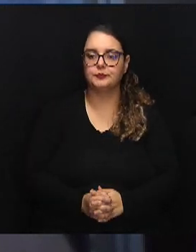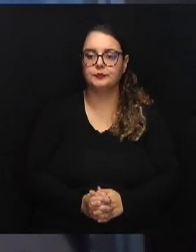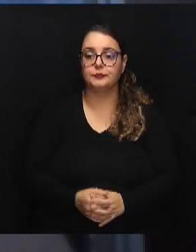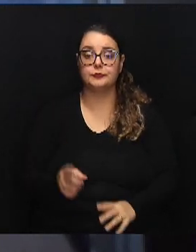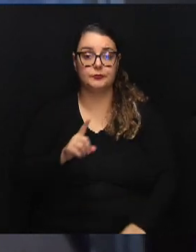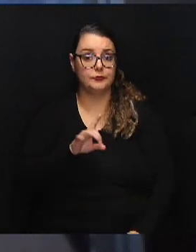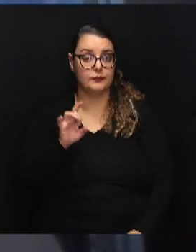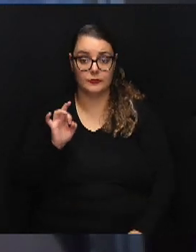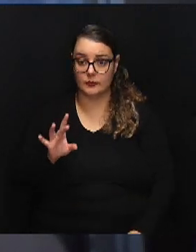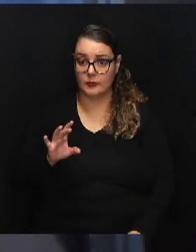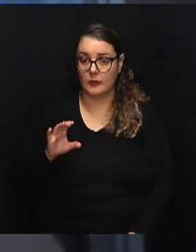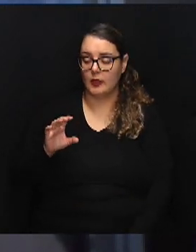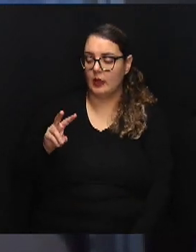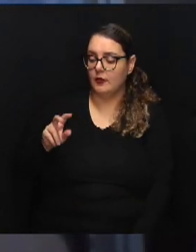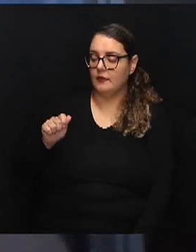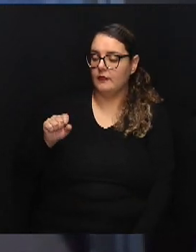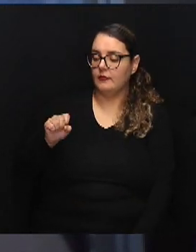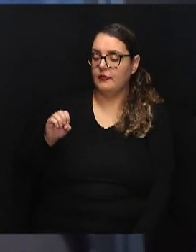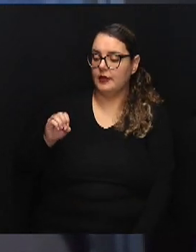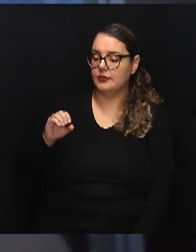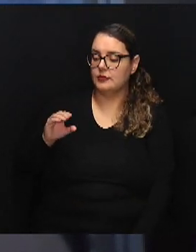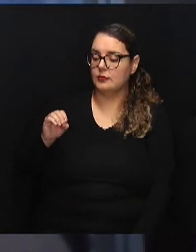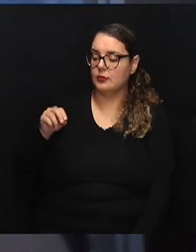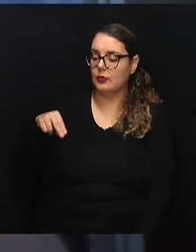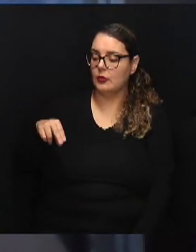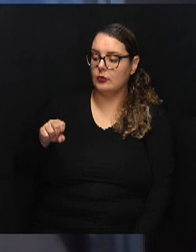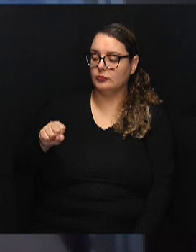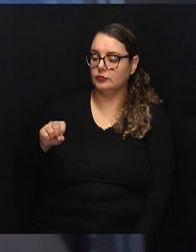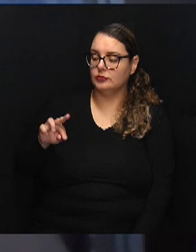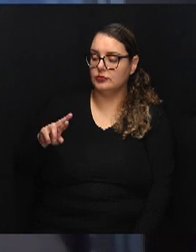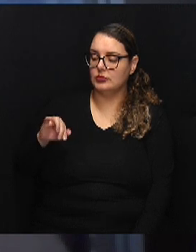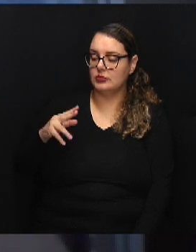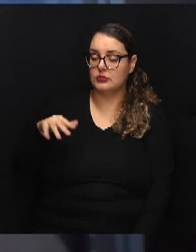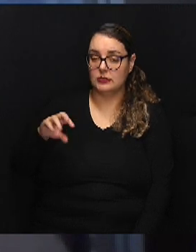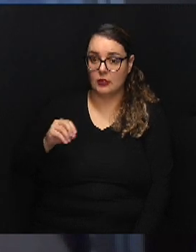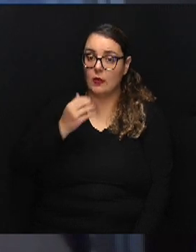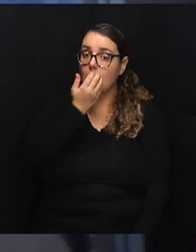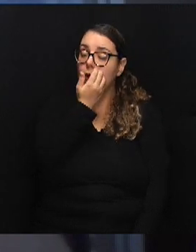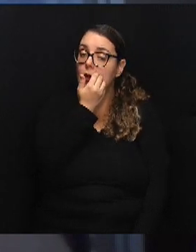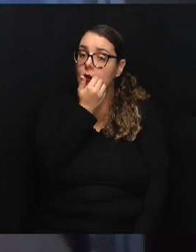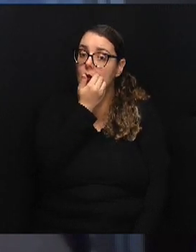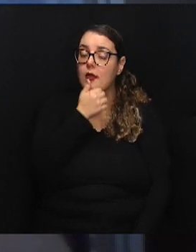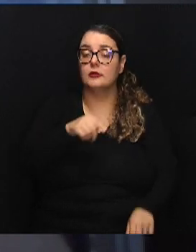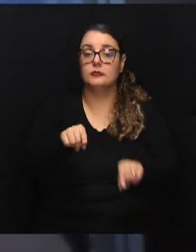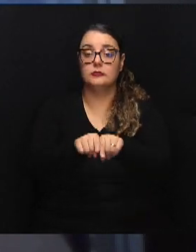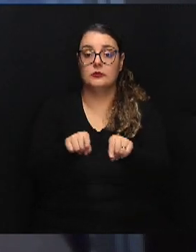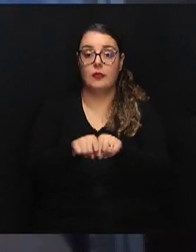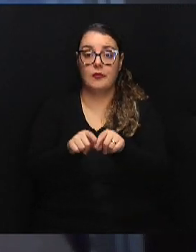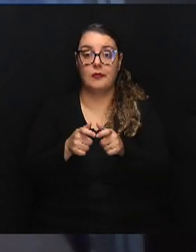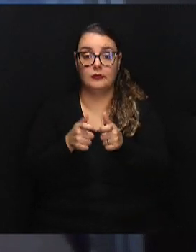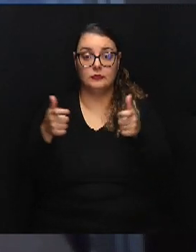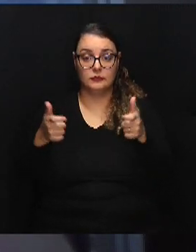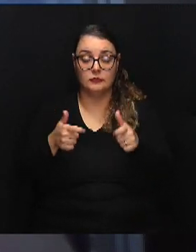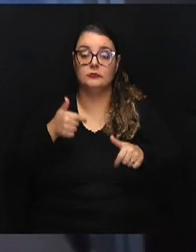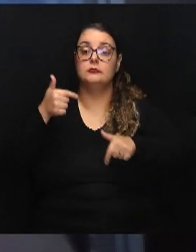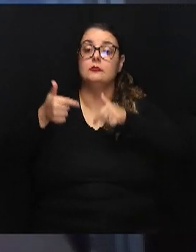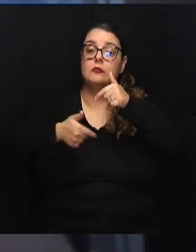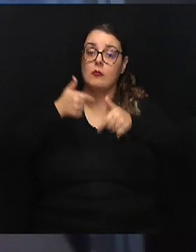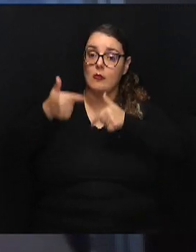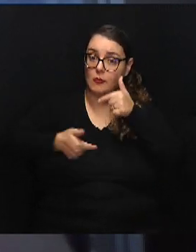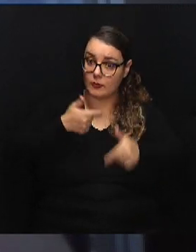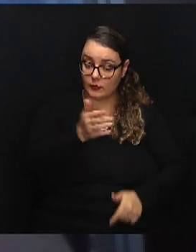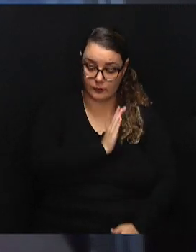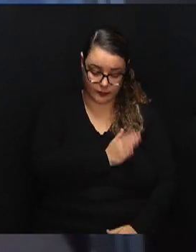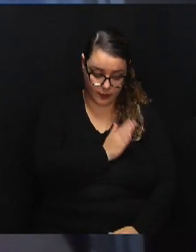a vasoconstricção que acontece no sistema cardiovascular, né? Eu tenho um aumento do trabalho